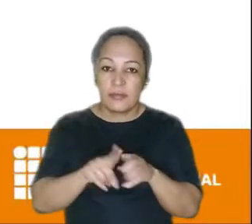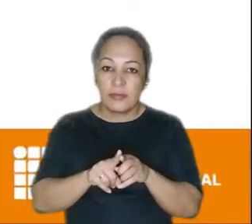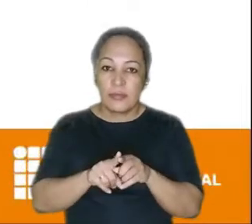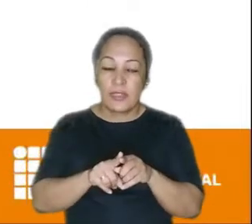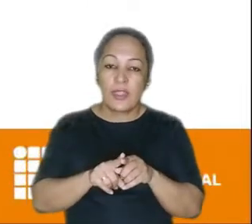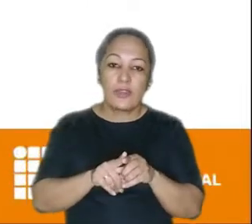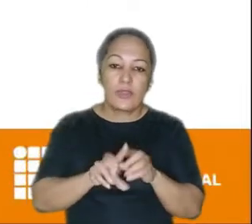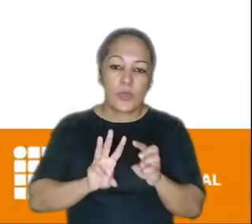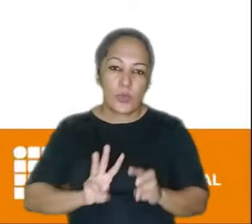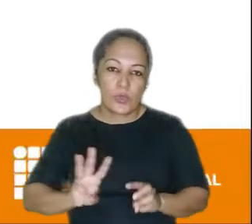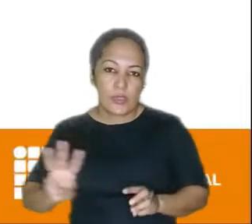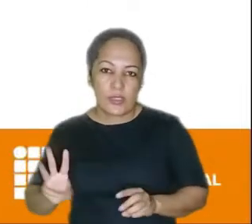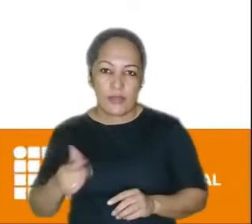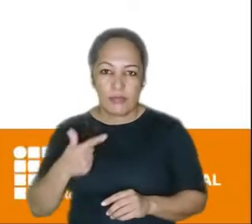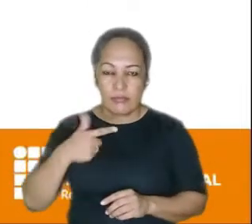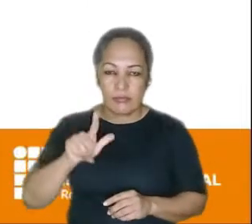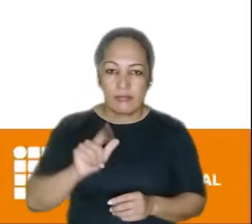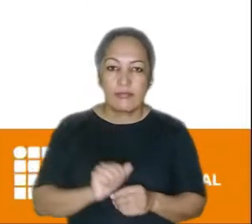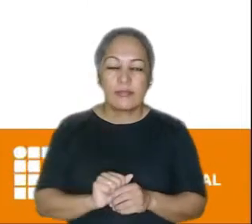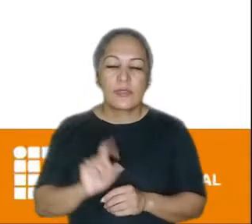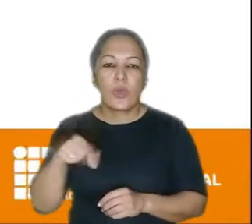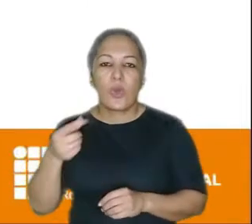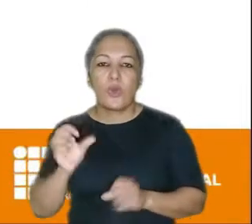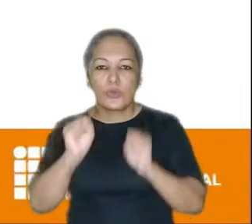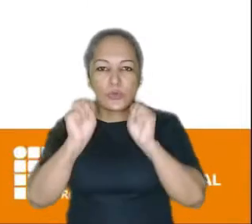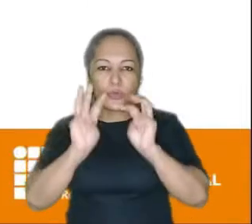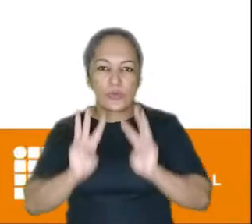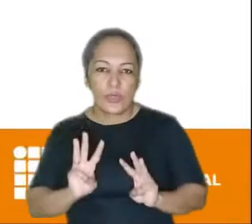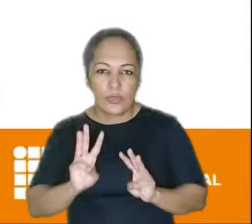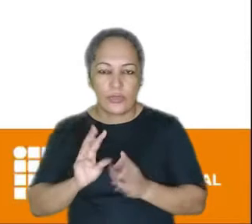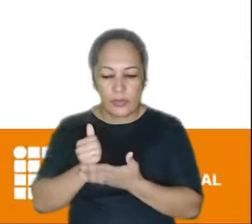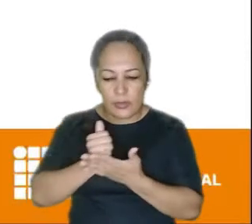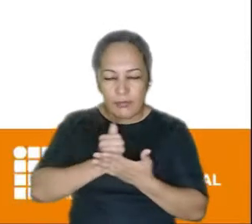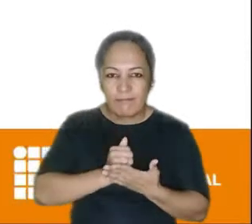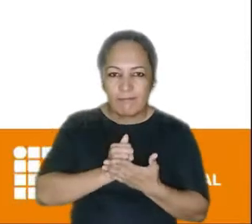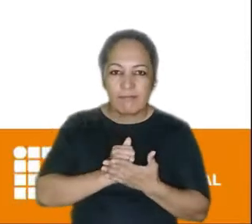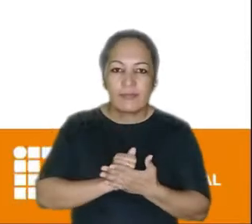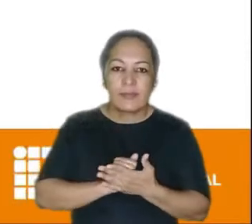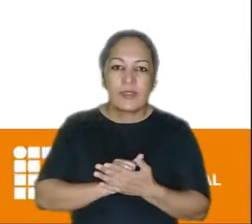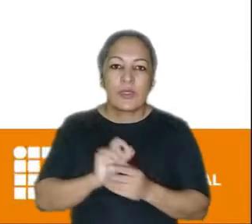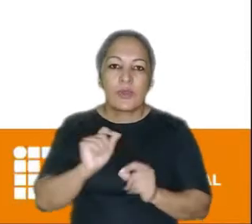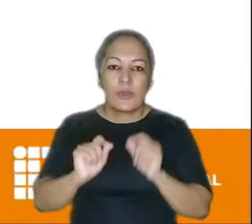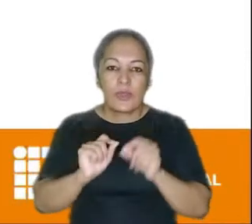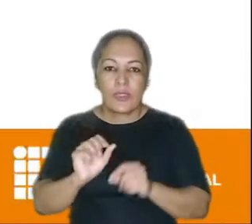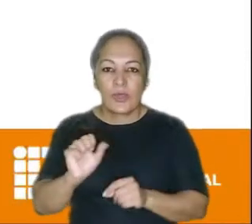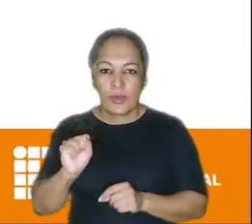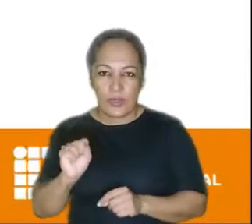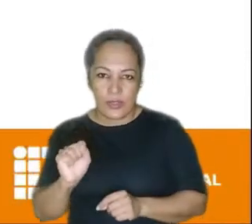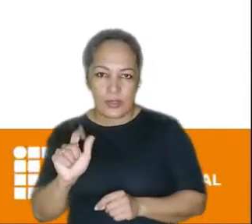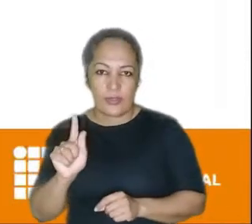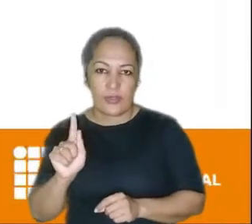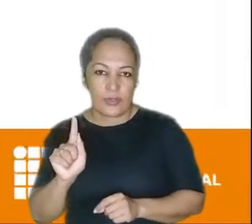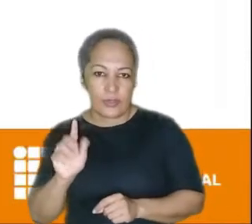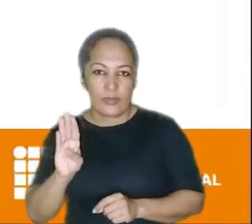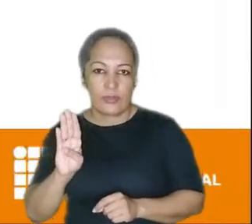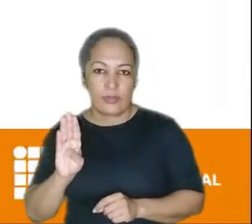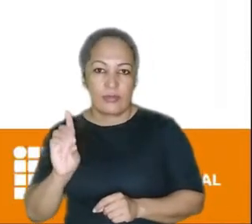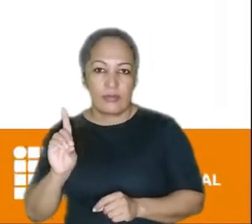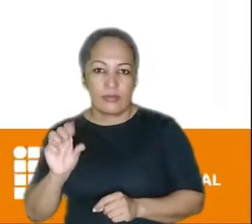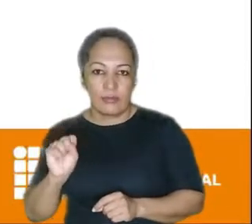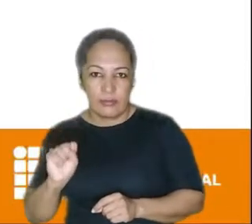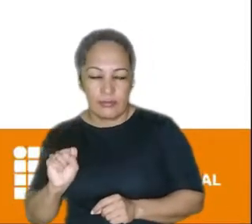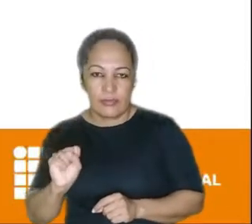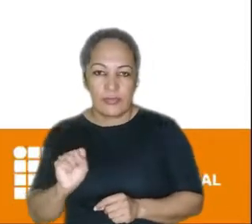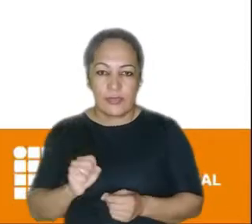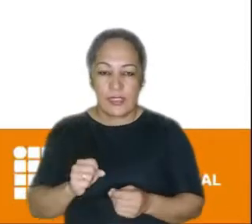softwares para que ajude ainda mais o SGBD a gerenciar melhor ainda essa base de dados, tá